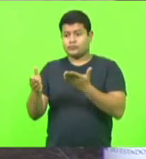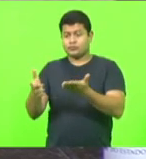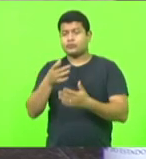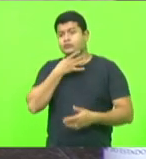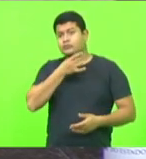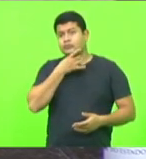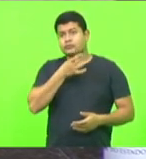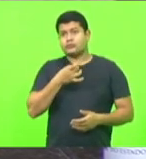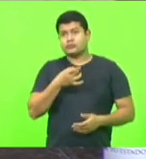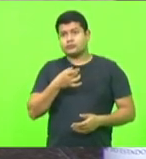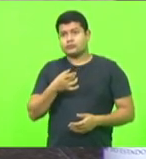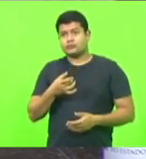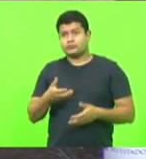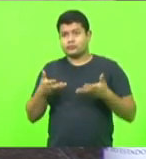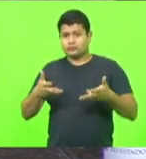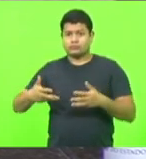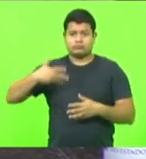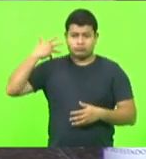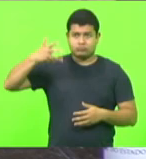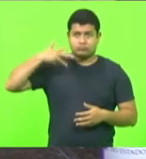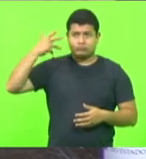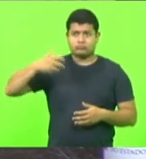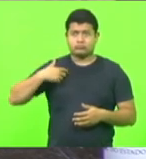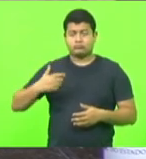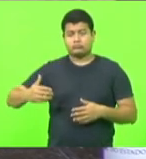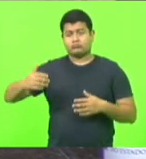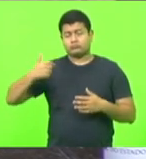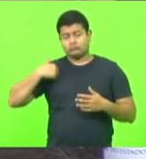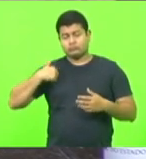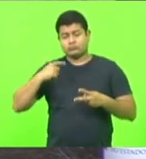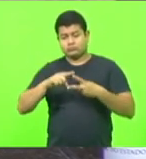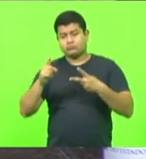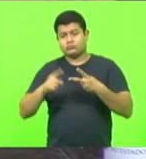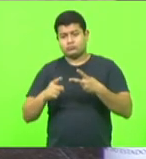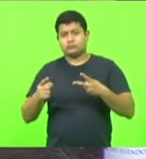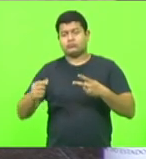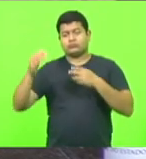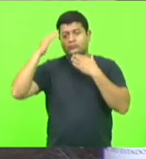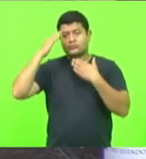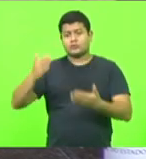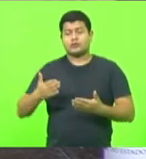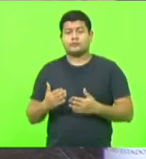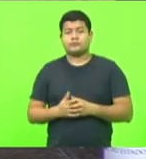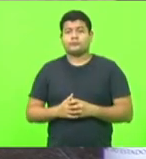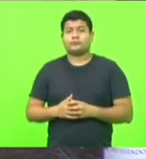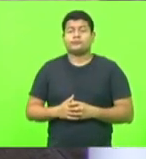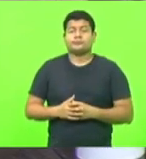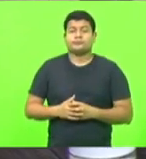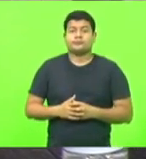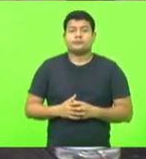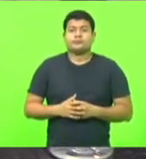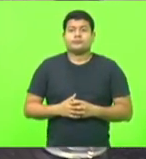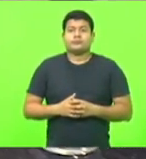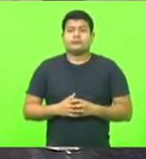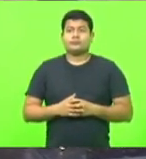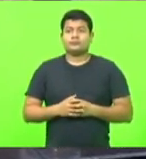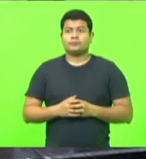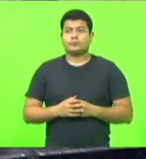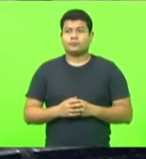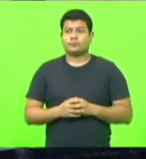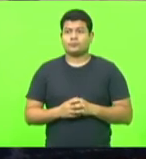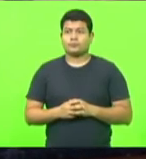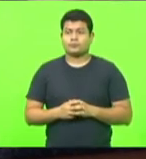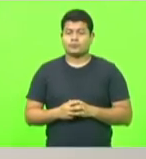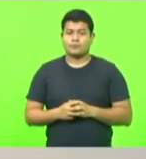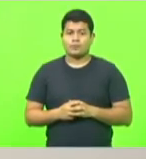agora, quer fazer uso da palavra? Então tá. Era isso, senhor presidente. Muito obrigado. Agradeço a oportunidade.